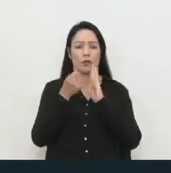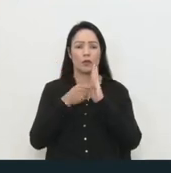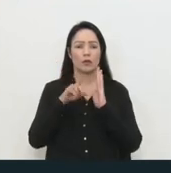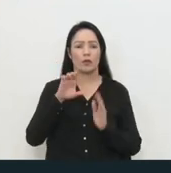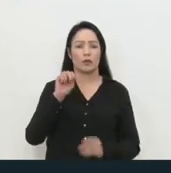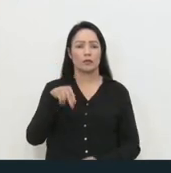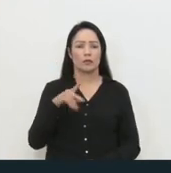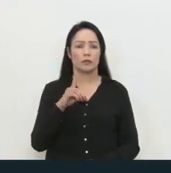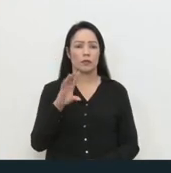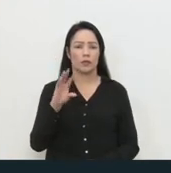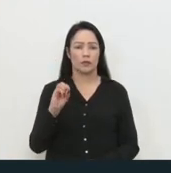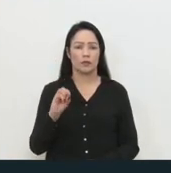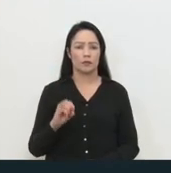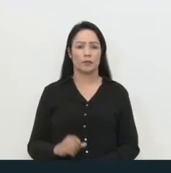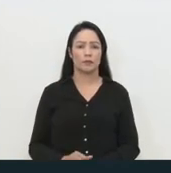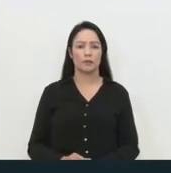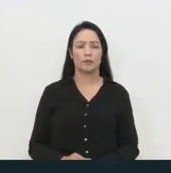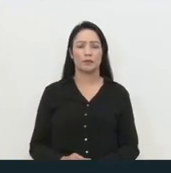Dourado